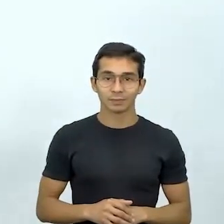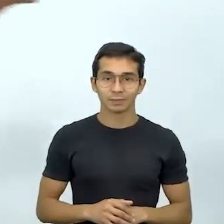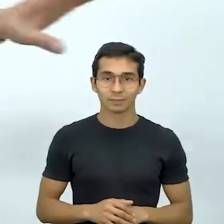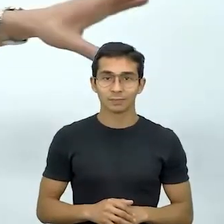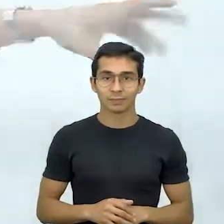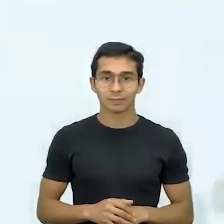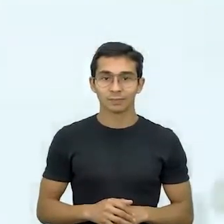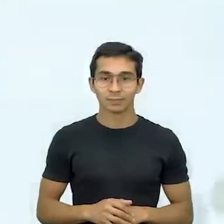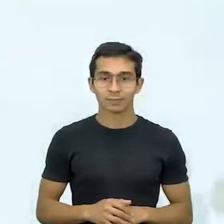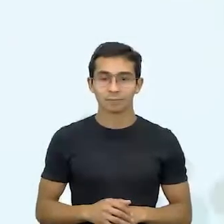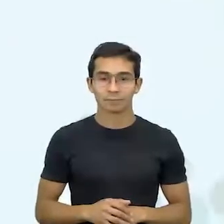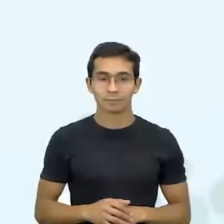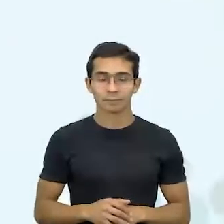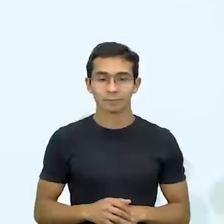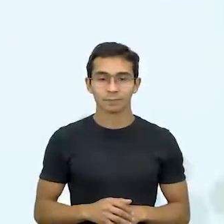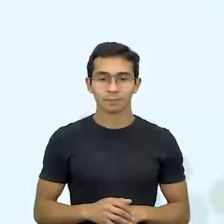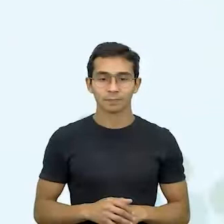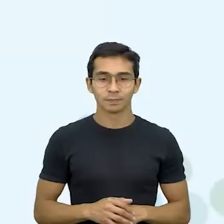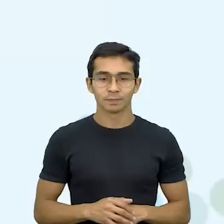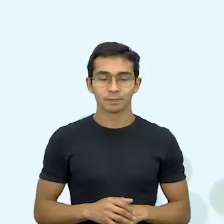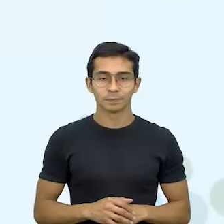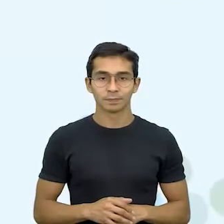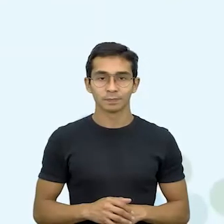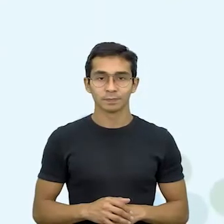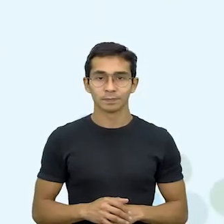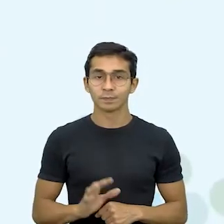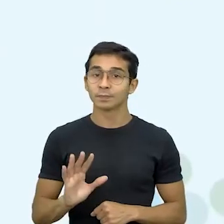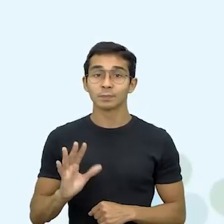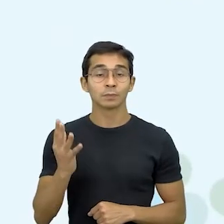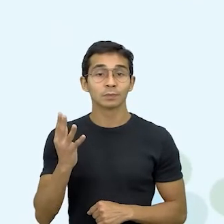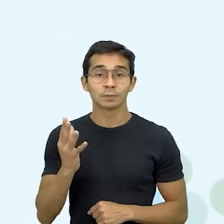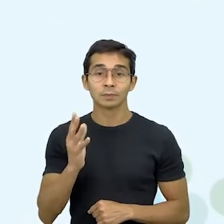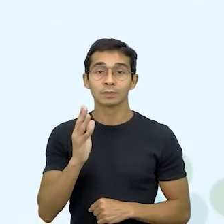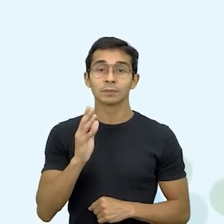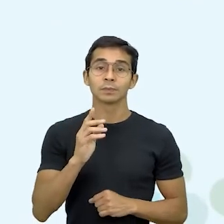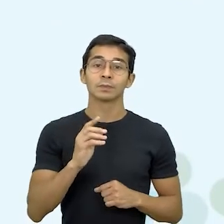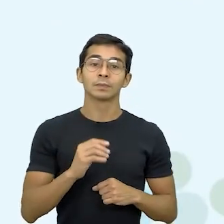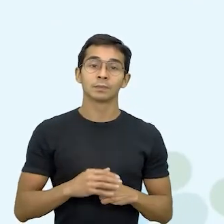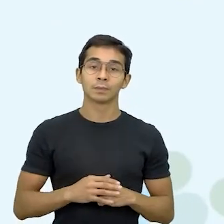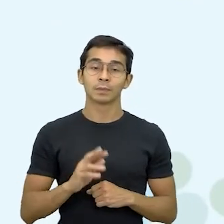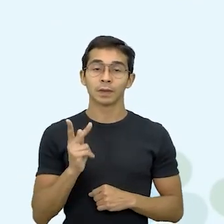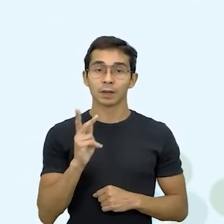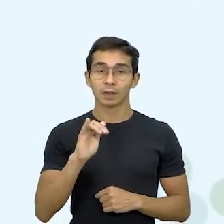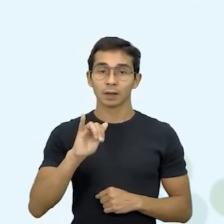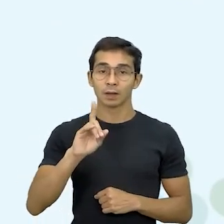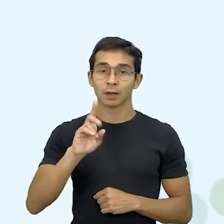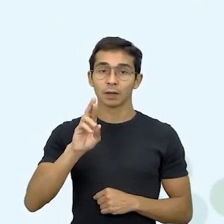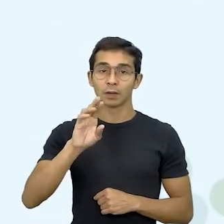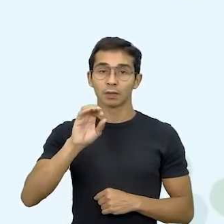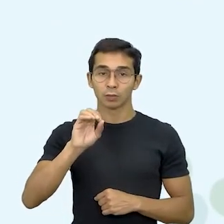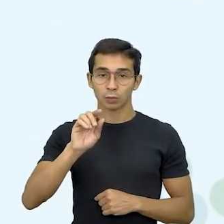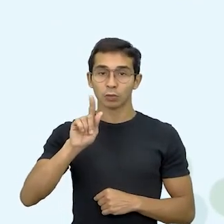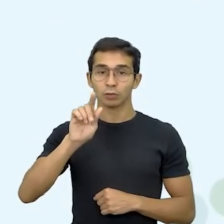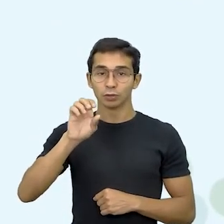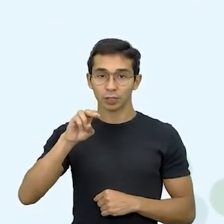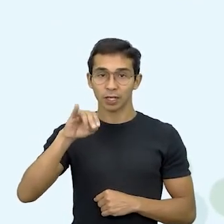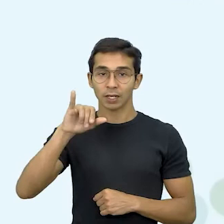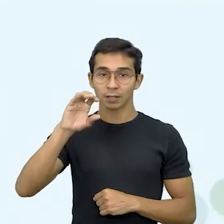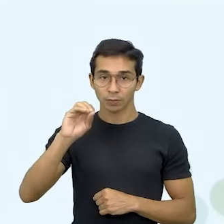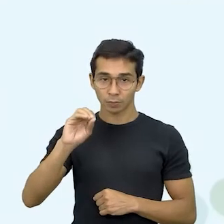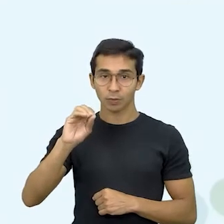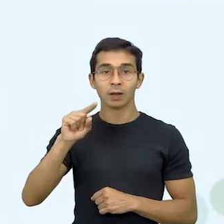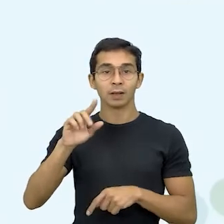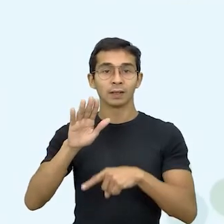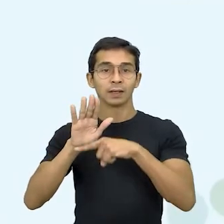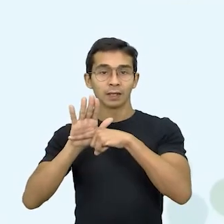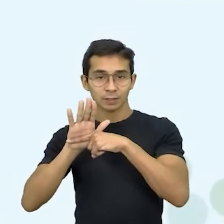o que vai acontecer aqui? Ó? Nós temos a carga parcial positiva na região dos hidrogênios, produzindo assim um polo negativo, ó, e o